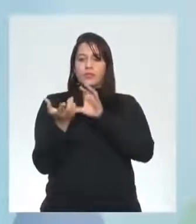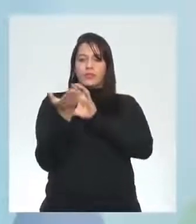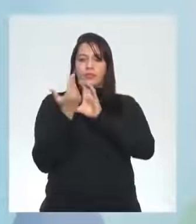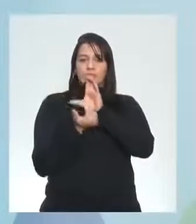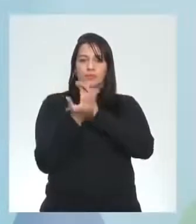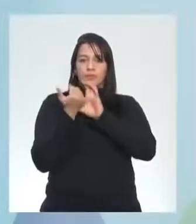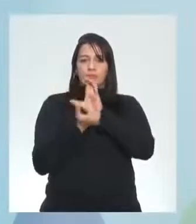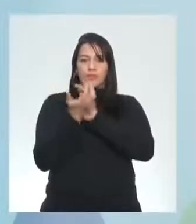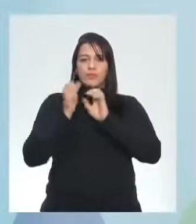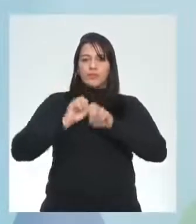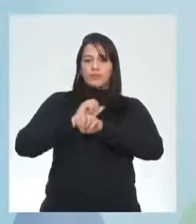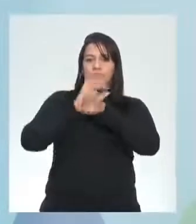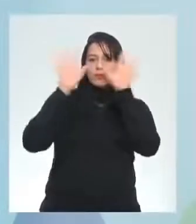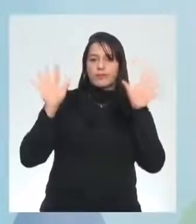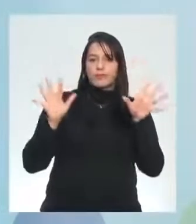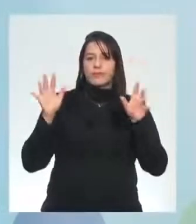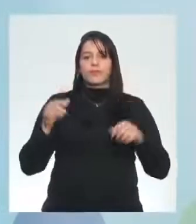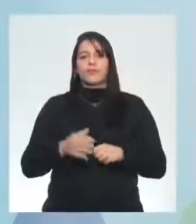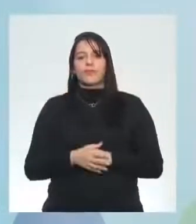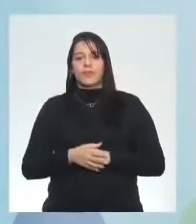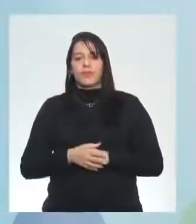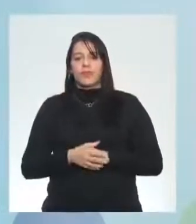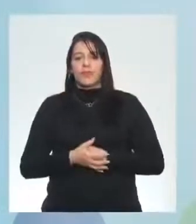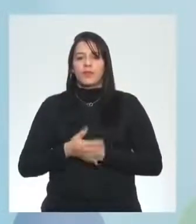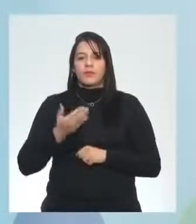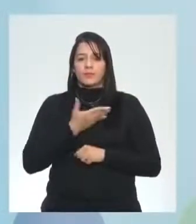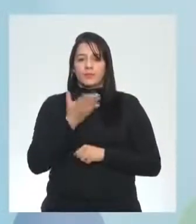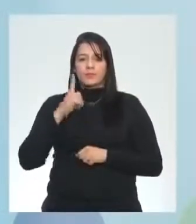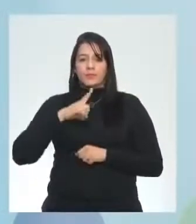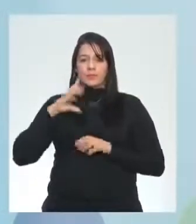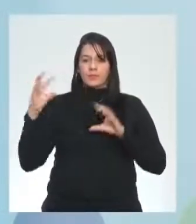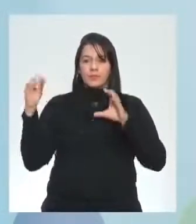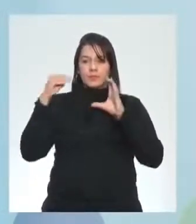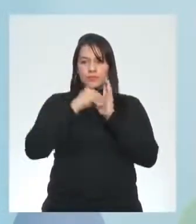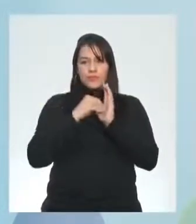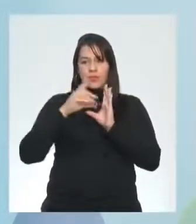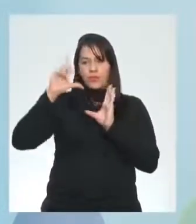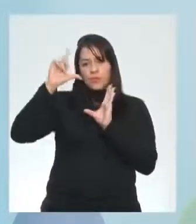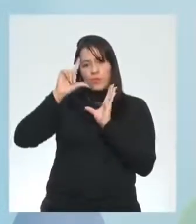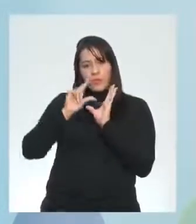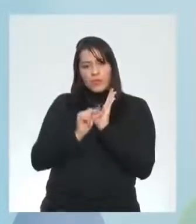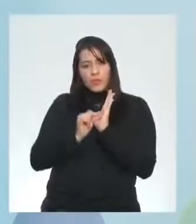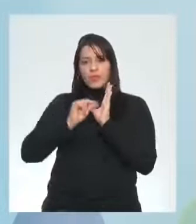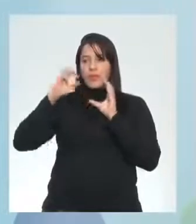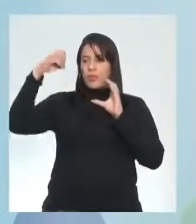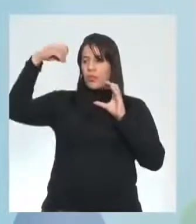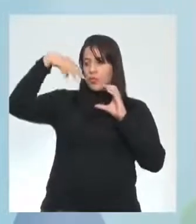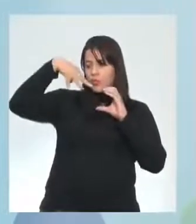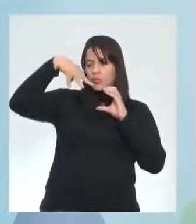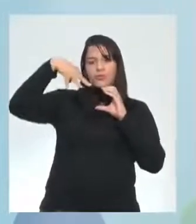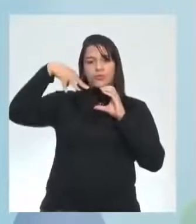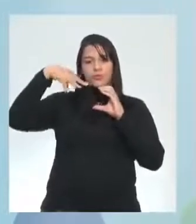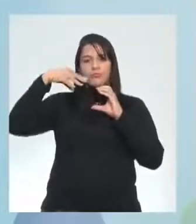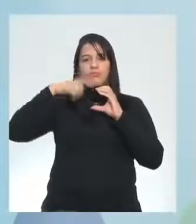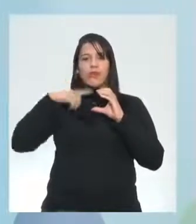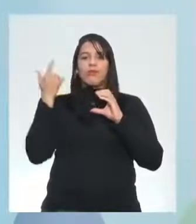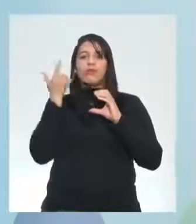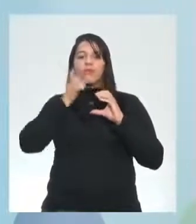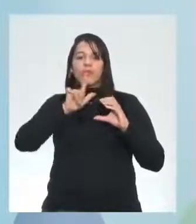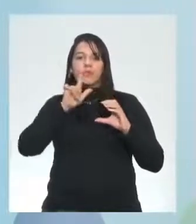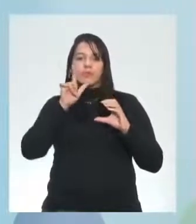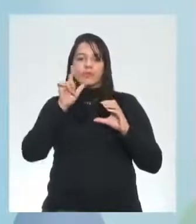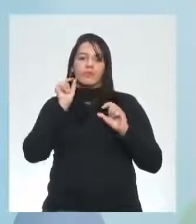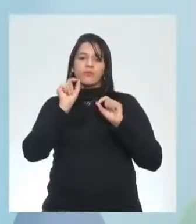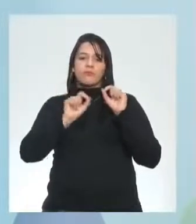mais nítidas. Enquanto que nos bastonetes, você tem aquela menor intensidade de luz, então, você consegue